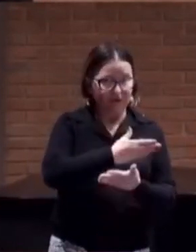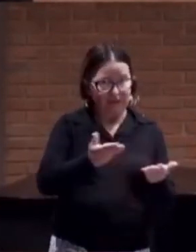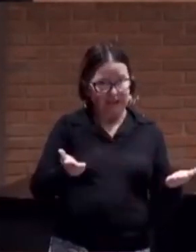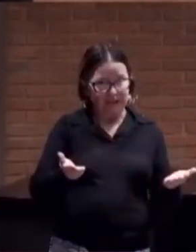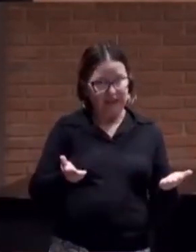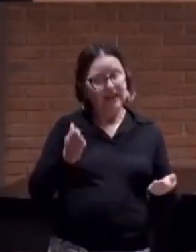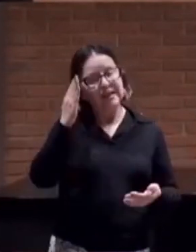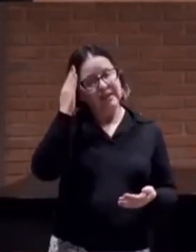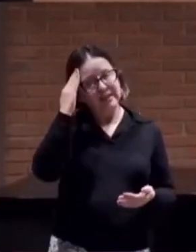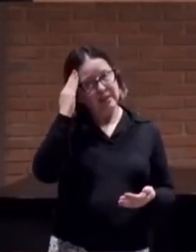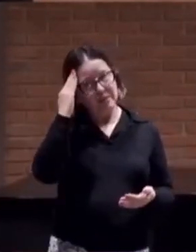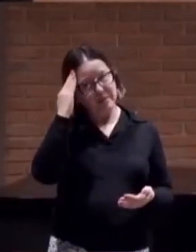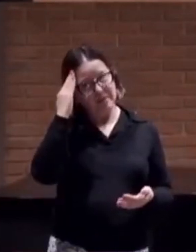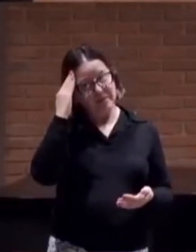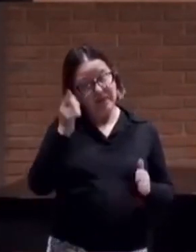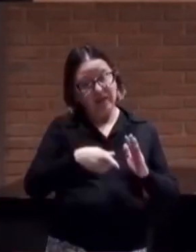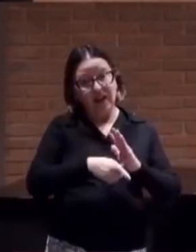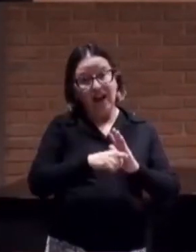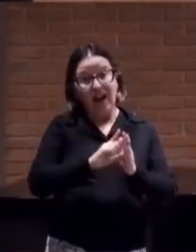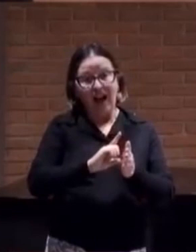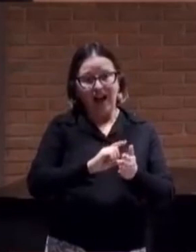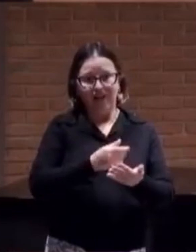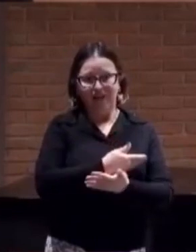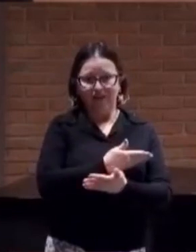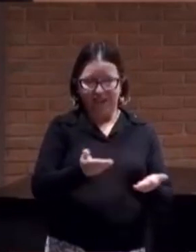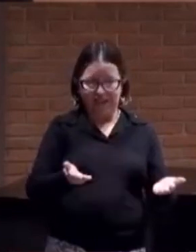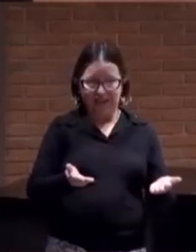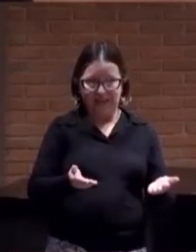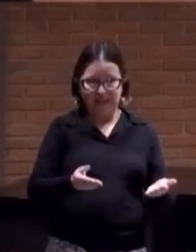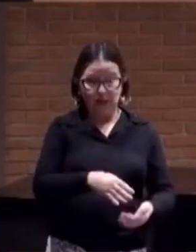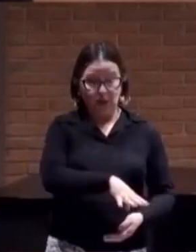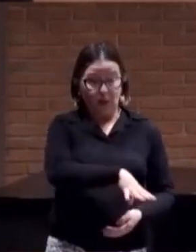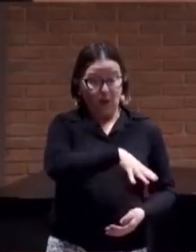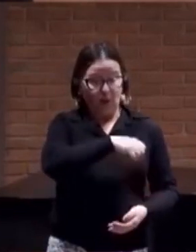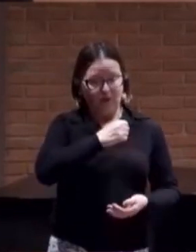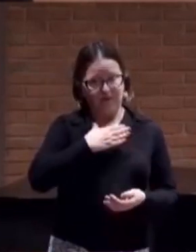que primeiro do que a vós outros, me odiou a mim.